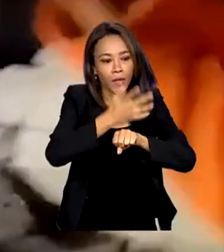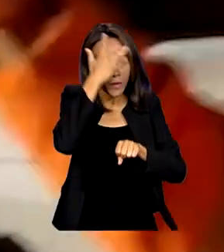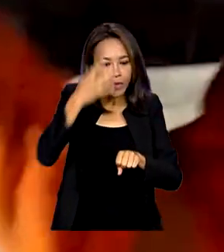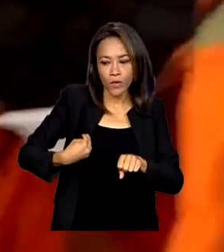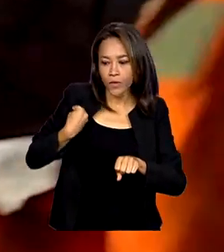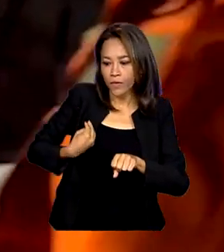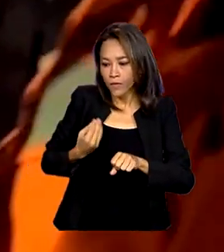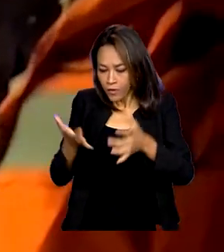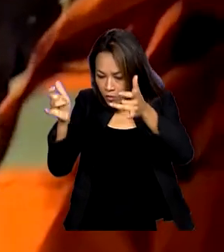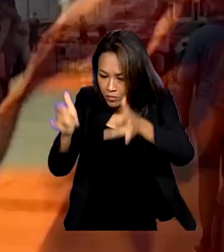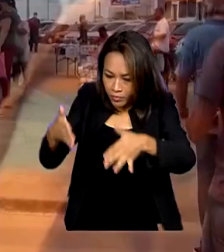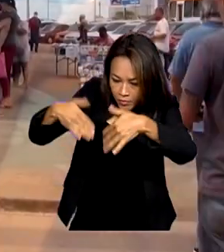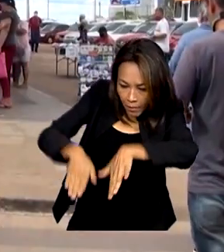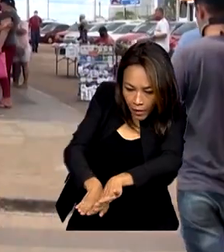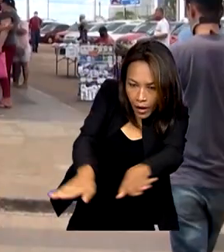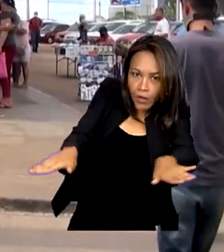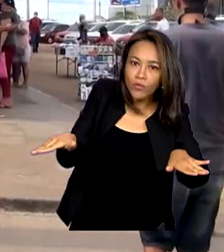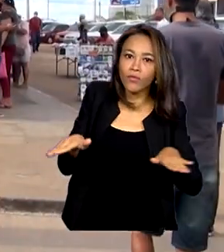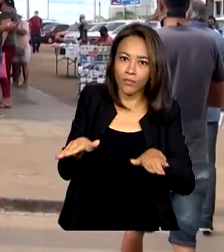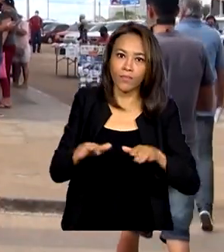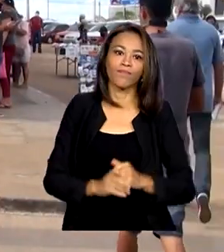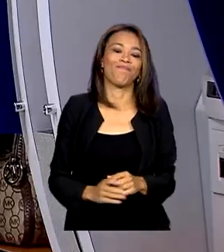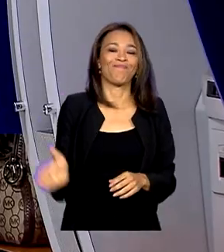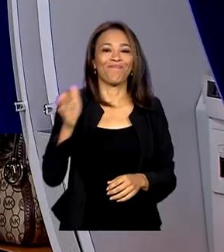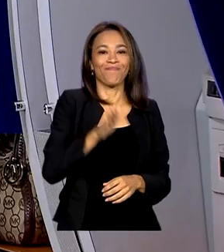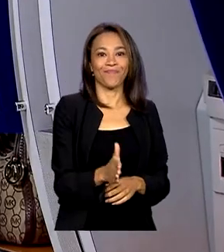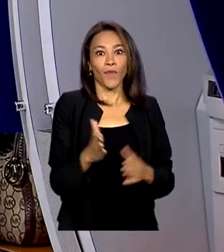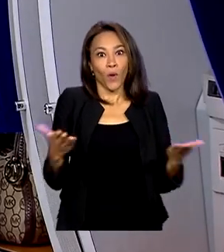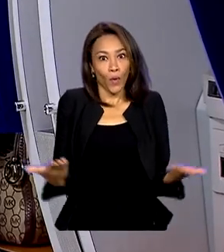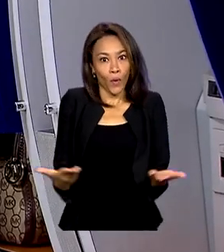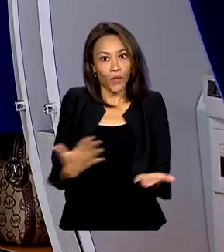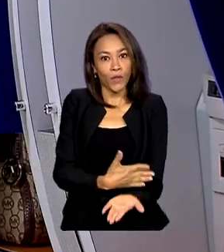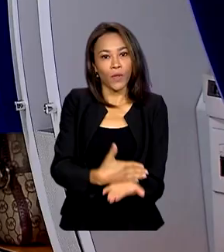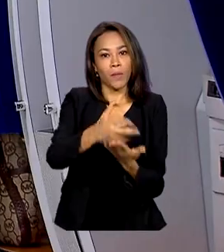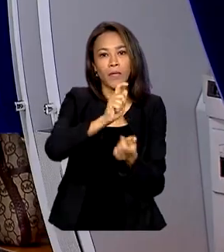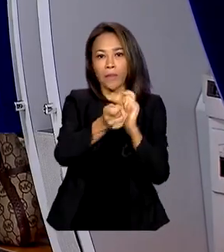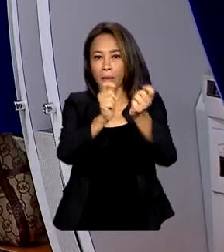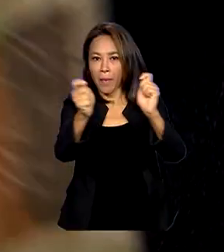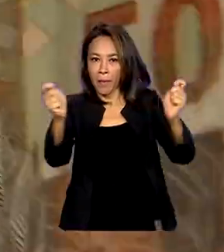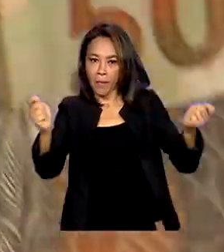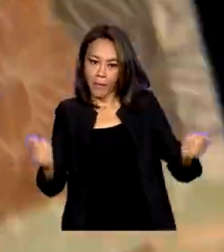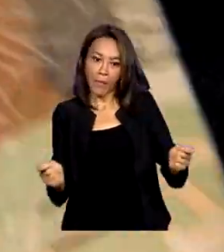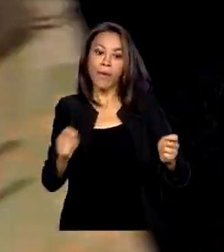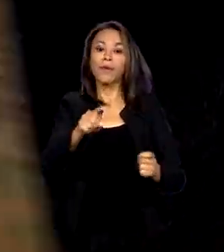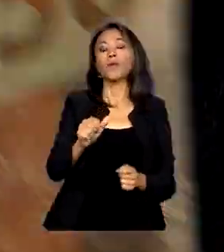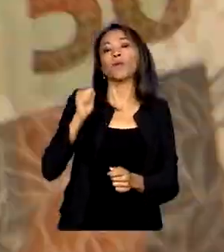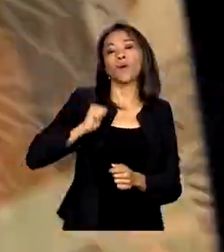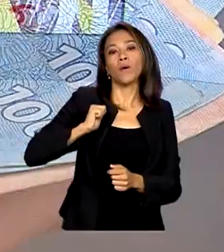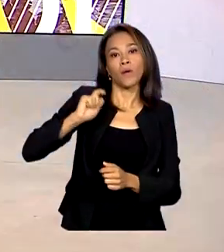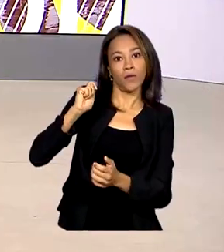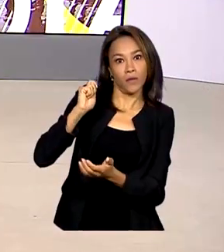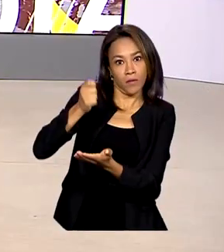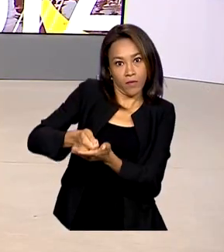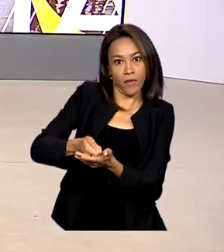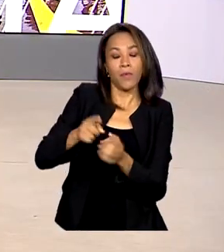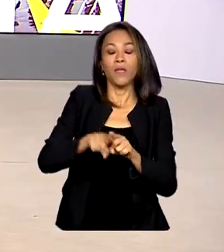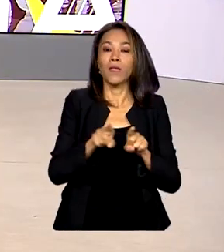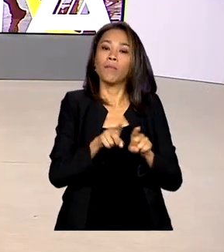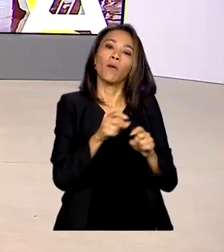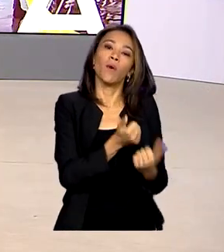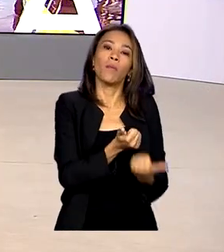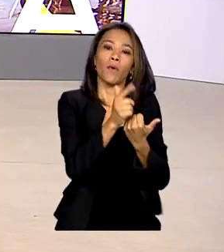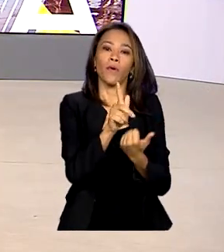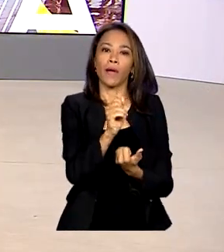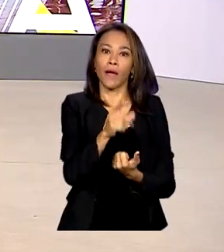nos escombros. E começam hoje os pagamentos do Bolsa Família e Auxílio Gás.